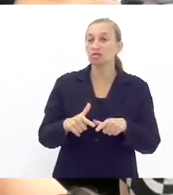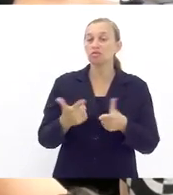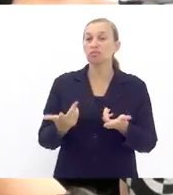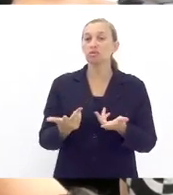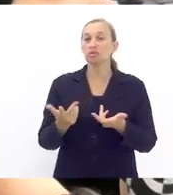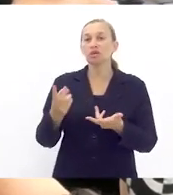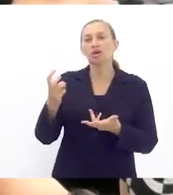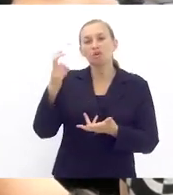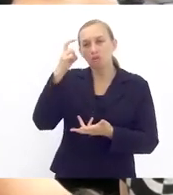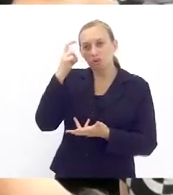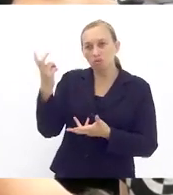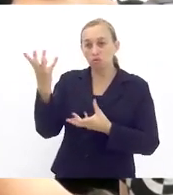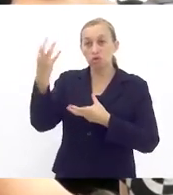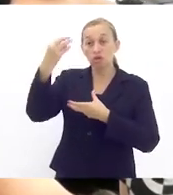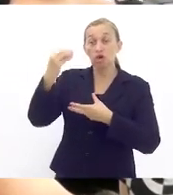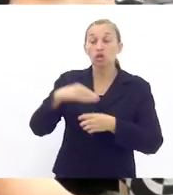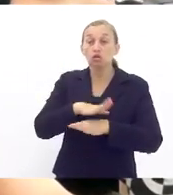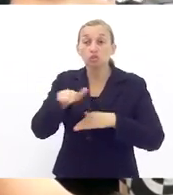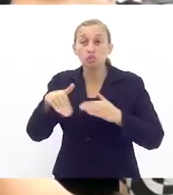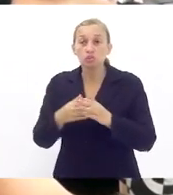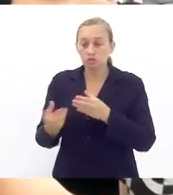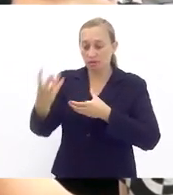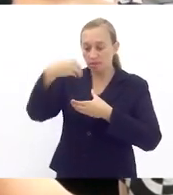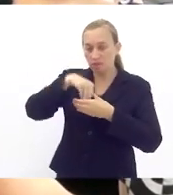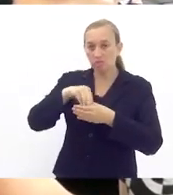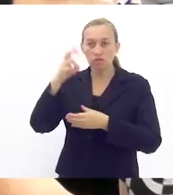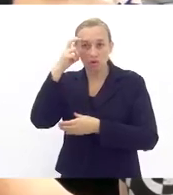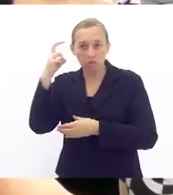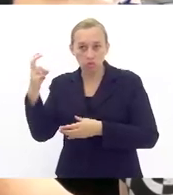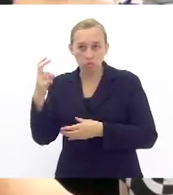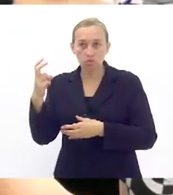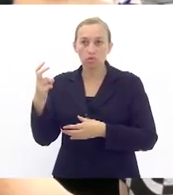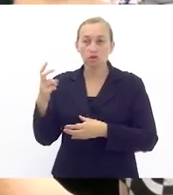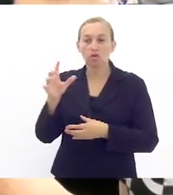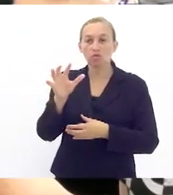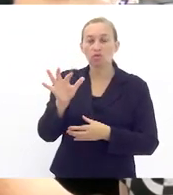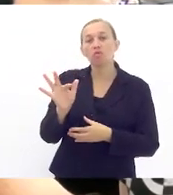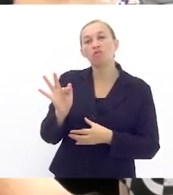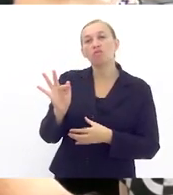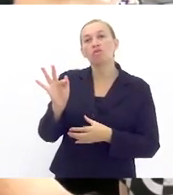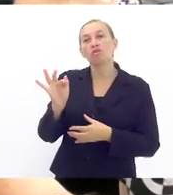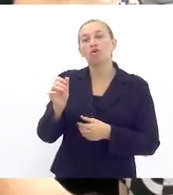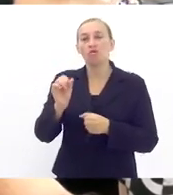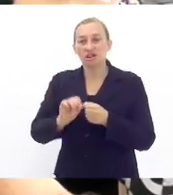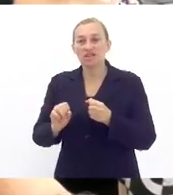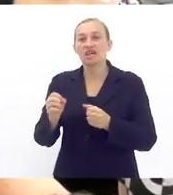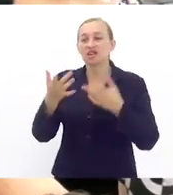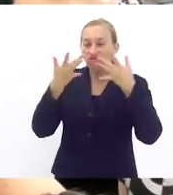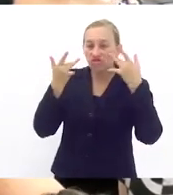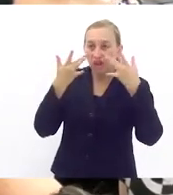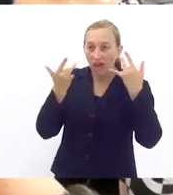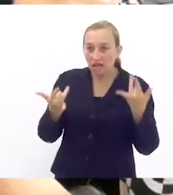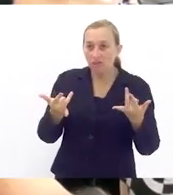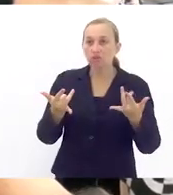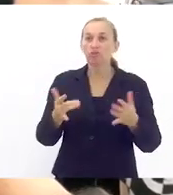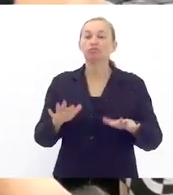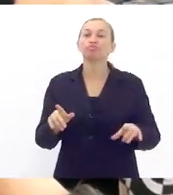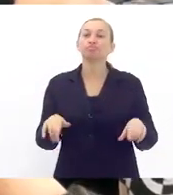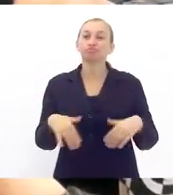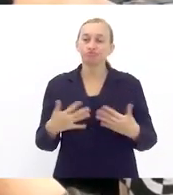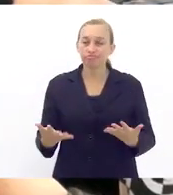da cultura então a gente abraçou as demandas também né da